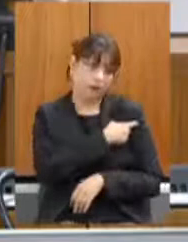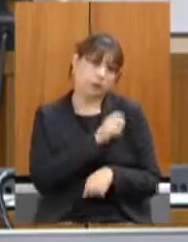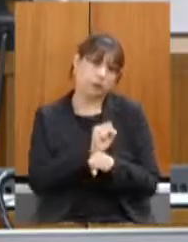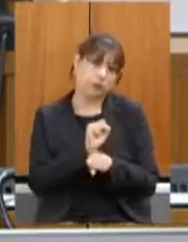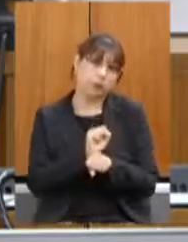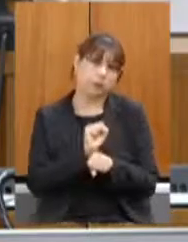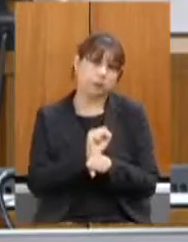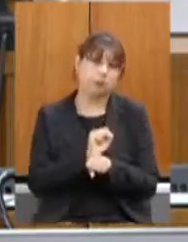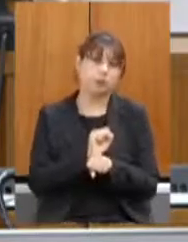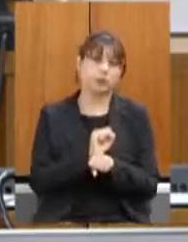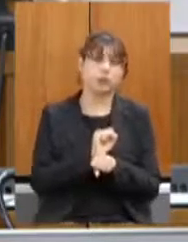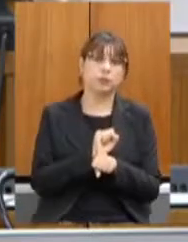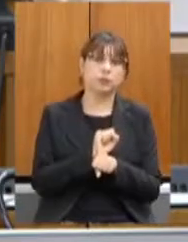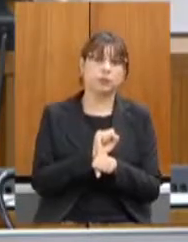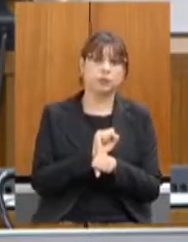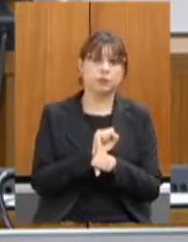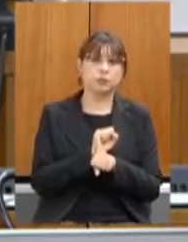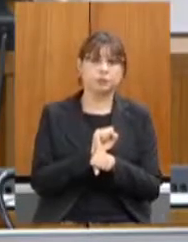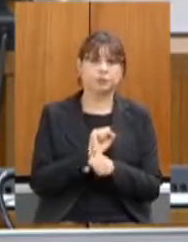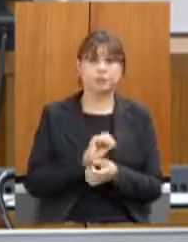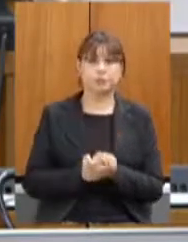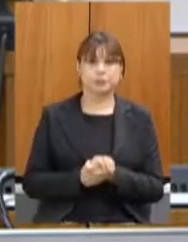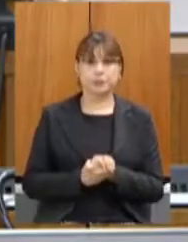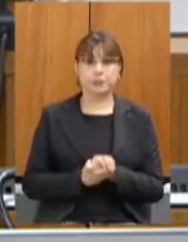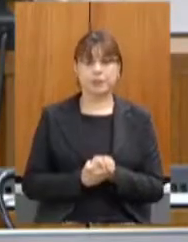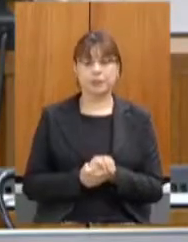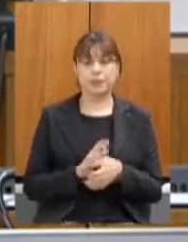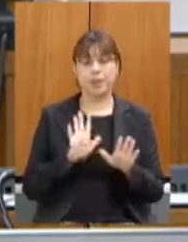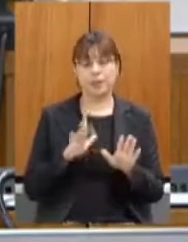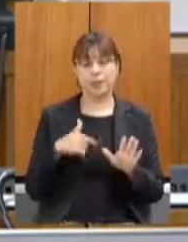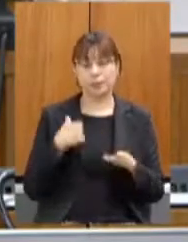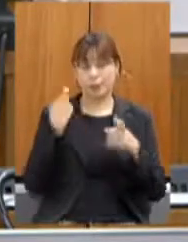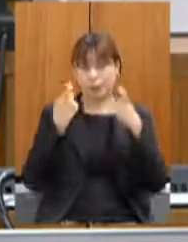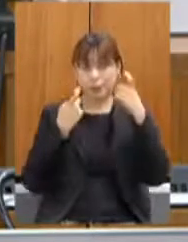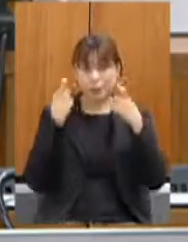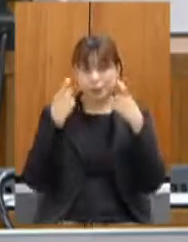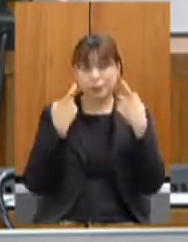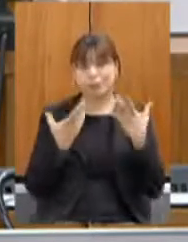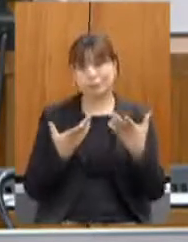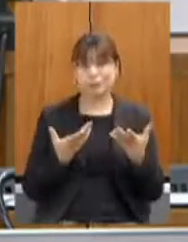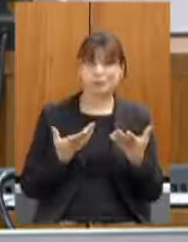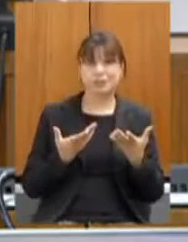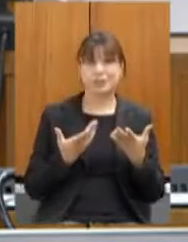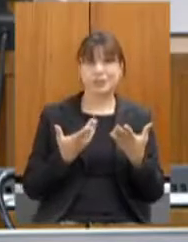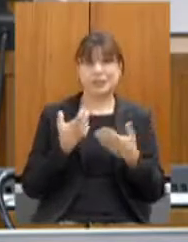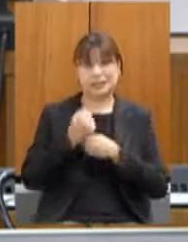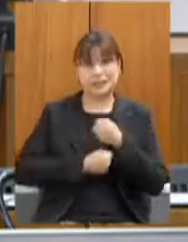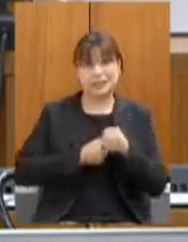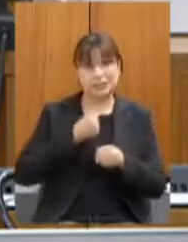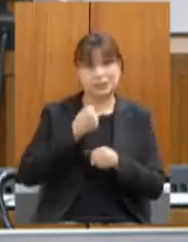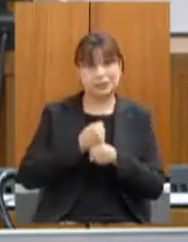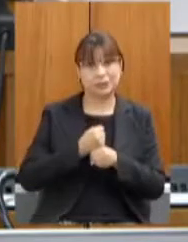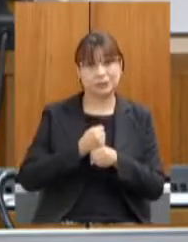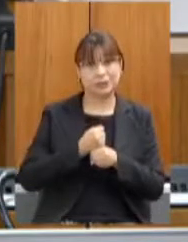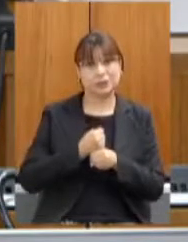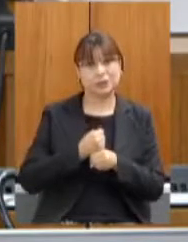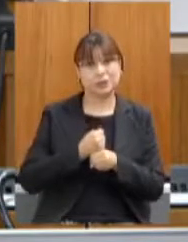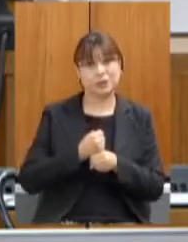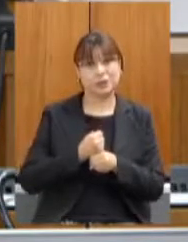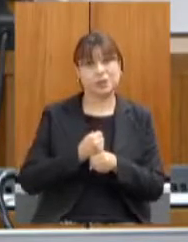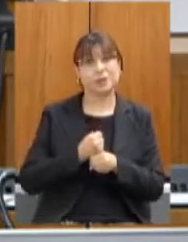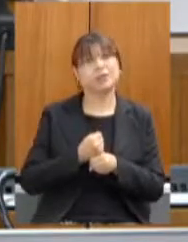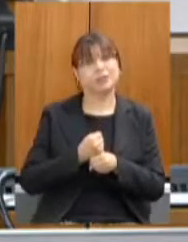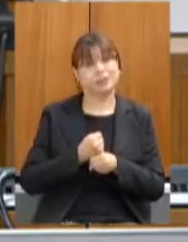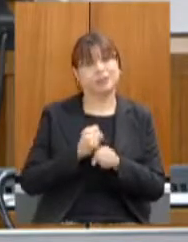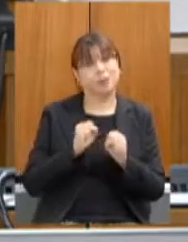e e faça a sua função mas me preocupa muito nós temos no ano que vem mais um ano de escolas